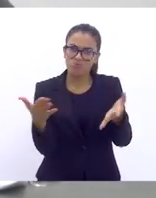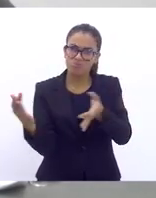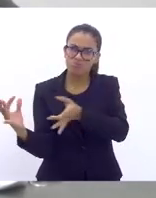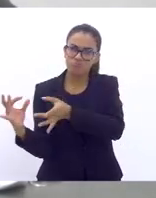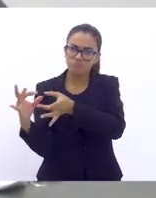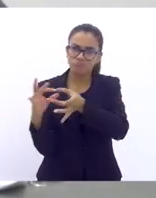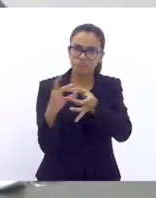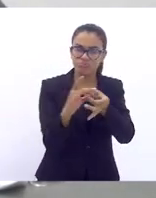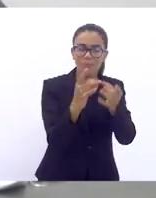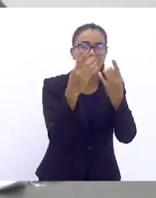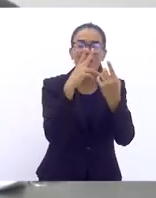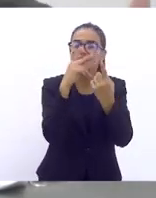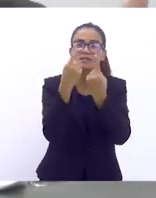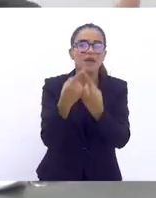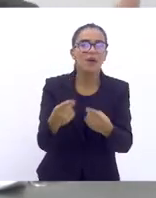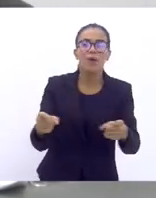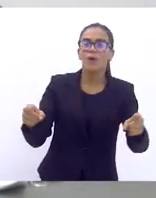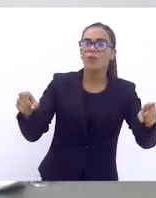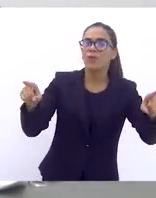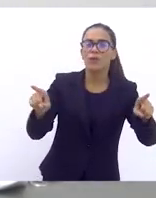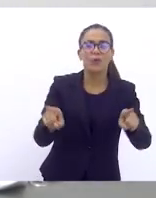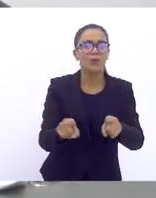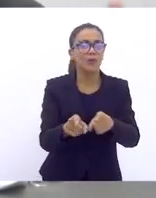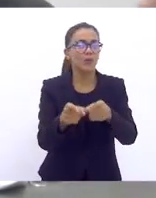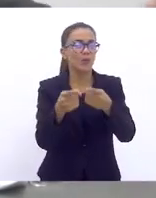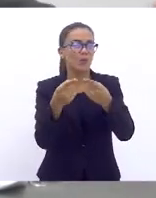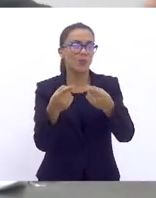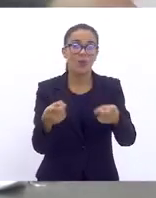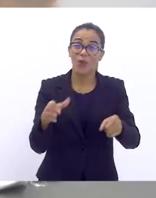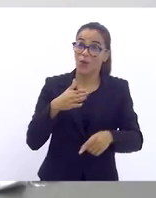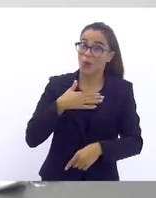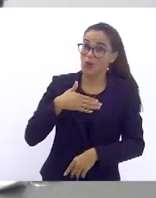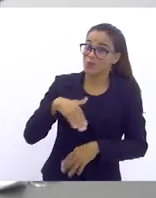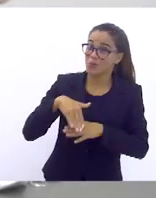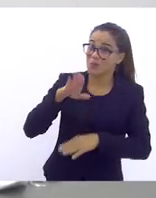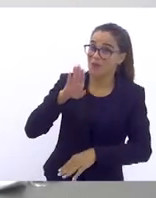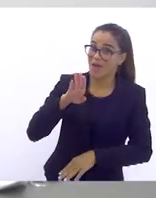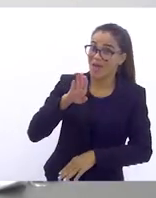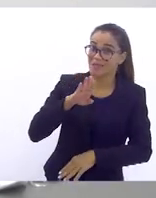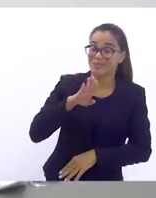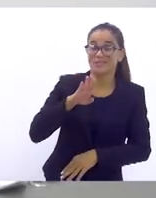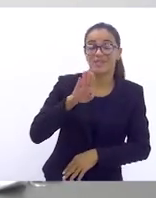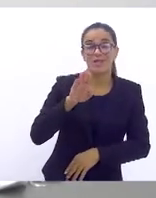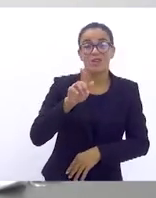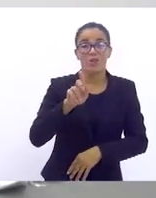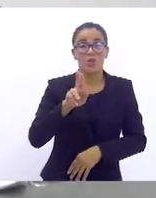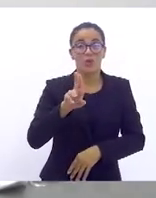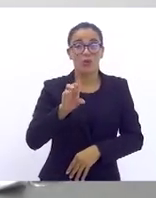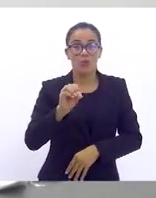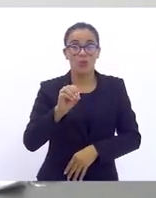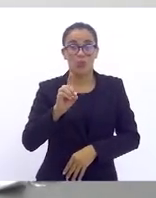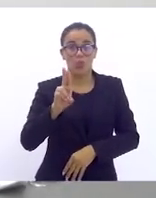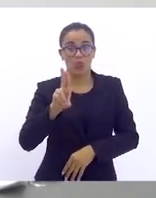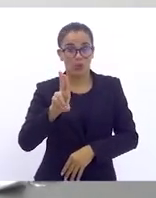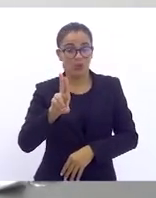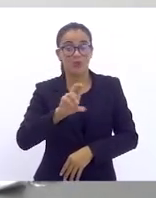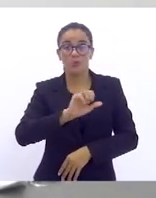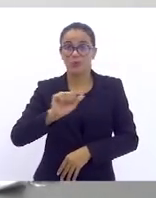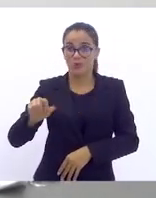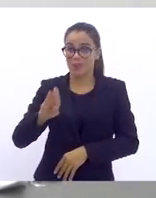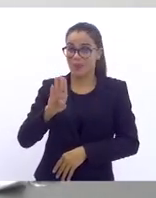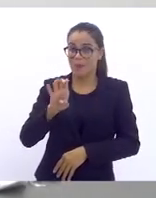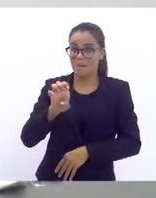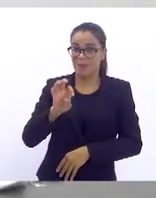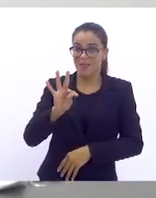de eu gosto mais do guloso do que Beethoven então vou sair da máxima de Sinfonia de Beethoven